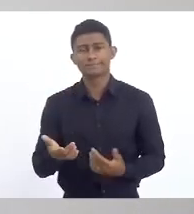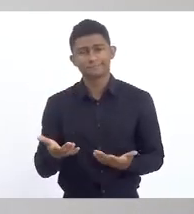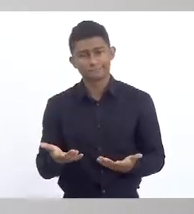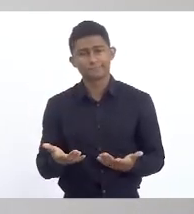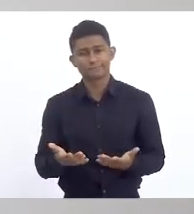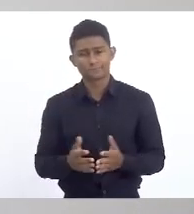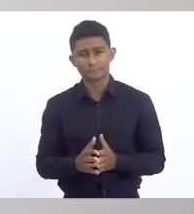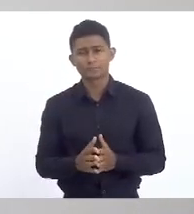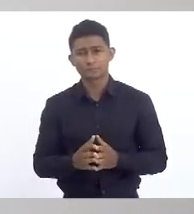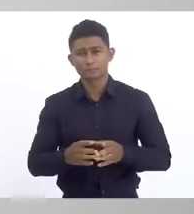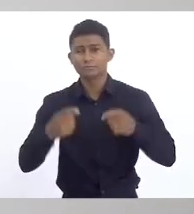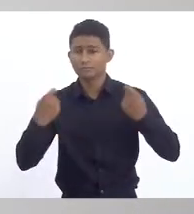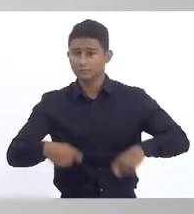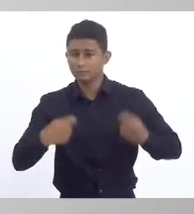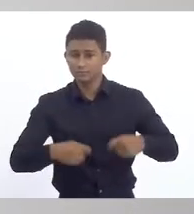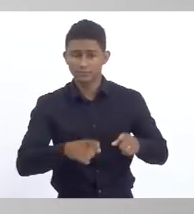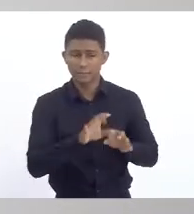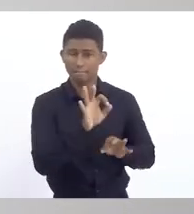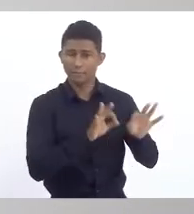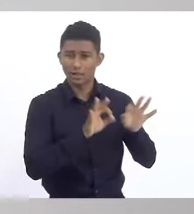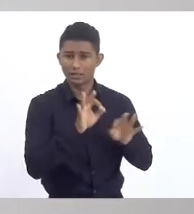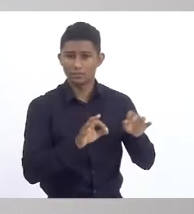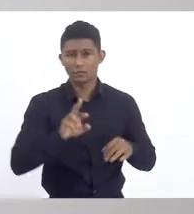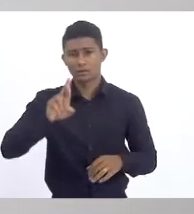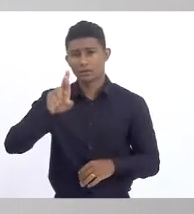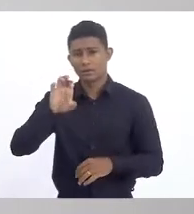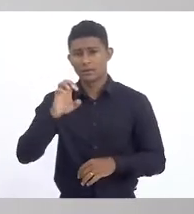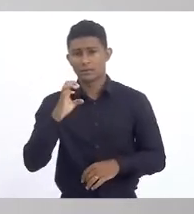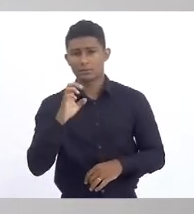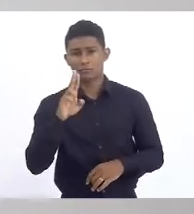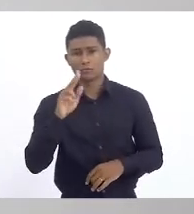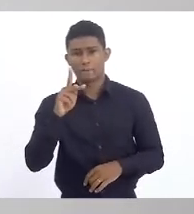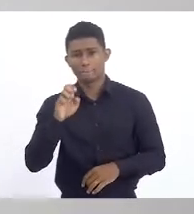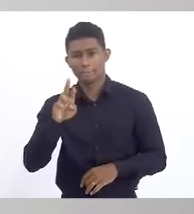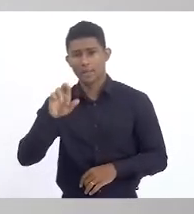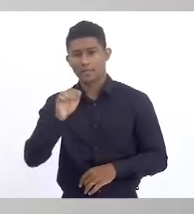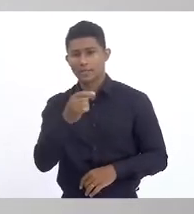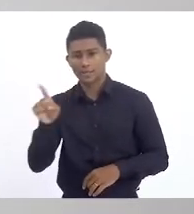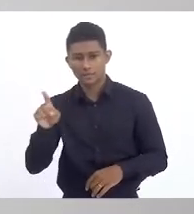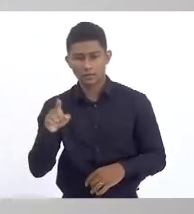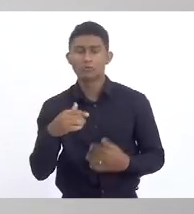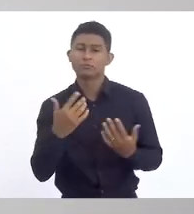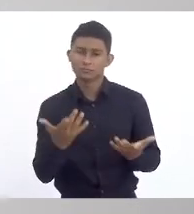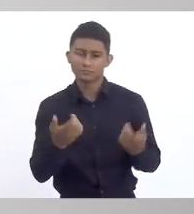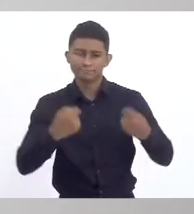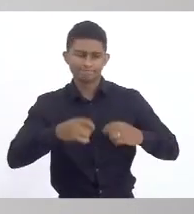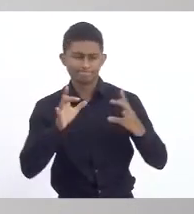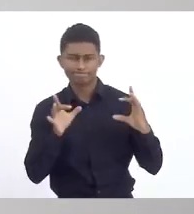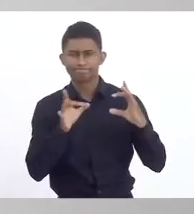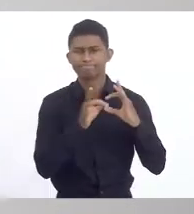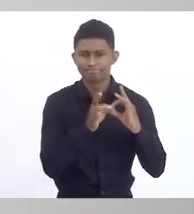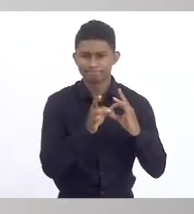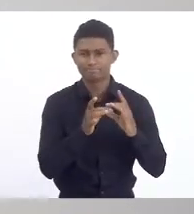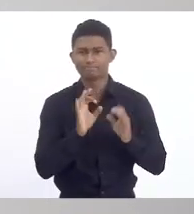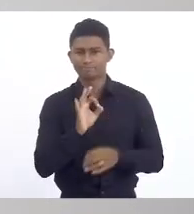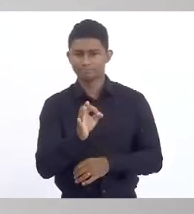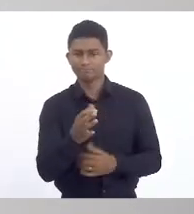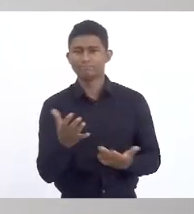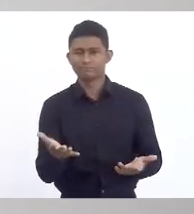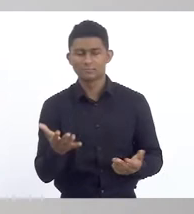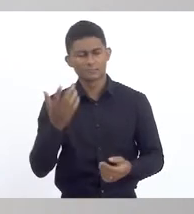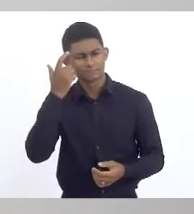associado ao plano de recuperação e essa ideia. E aí sim se justifica dessa maneira. Talvez uma menção ao